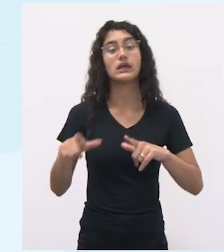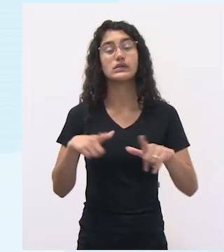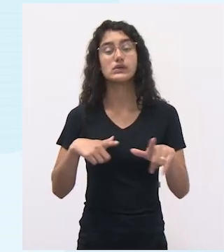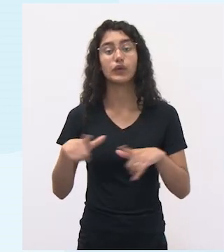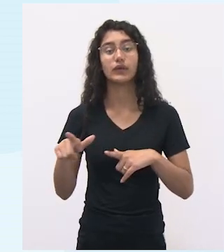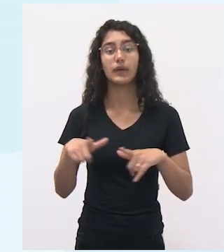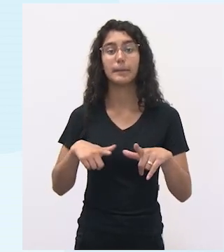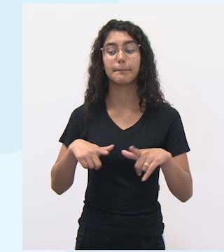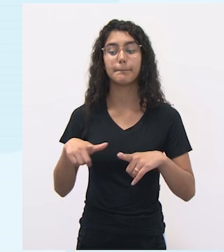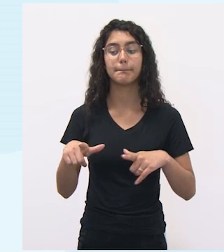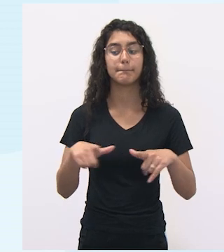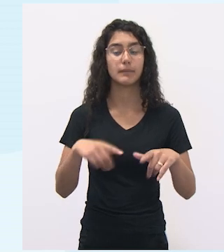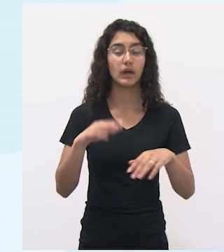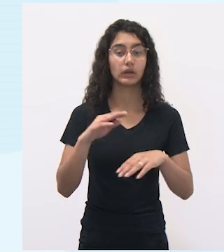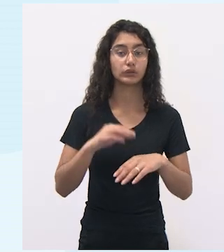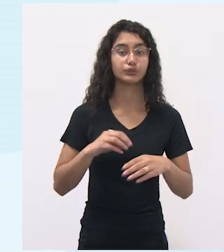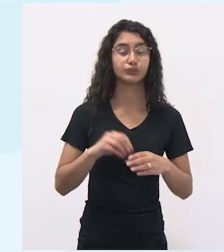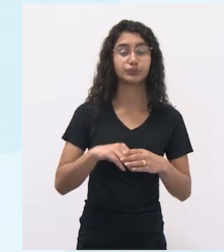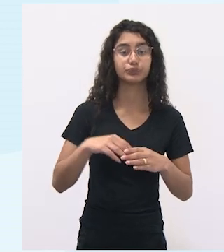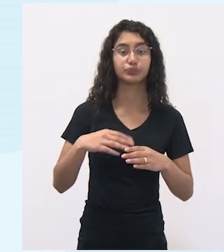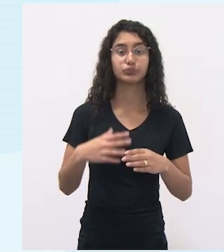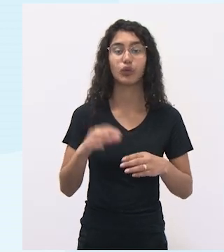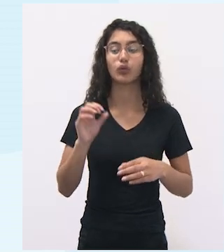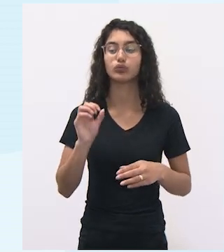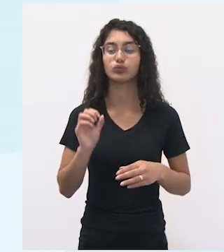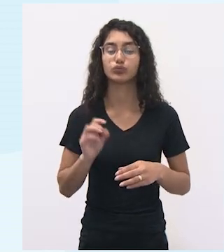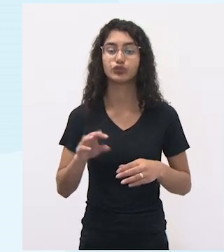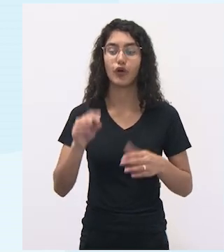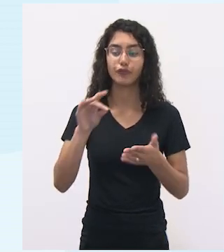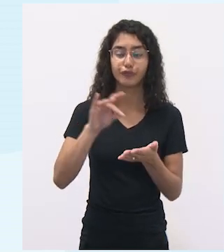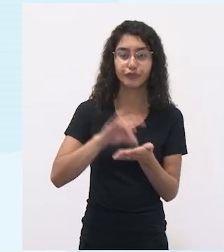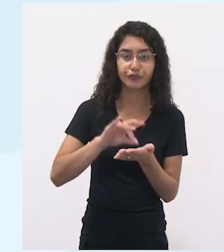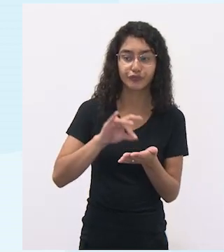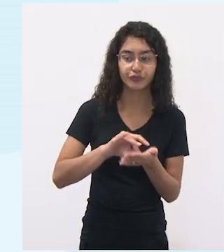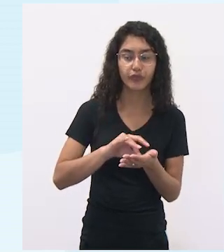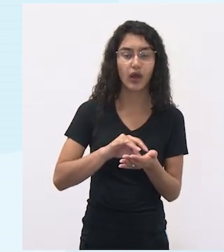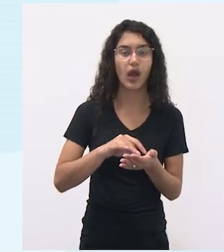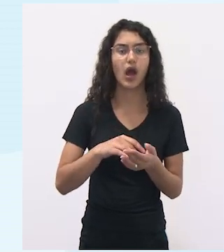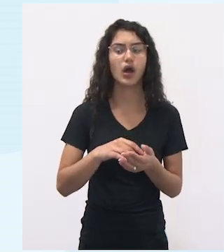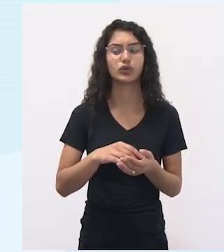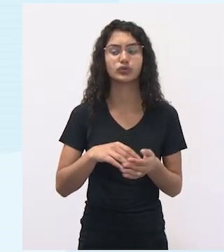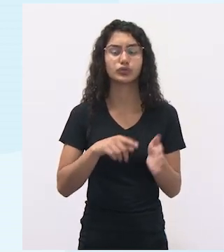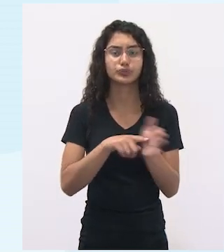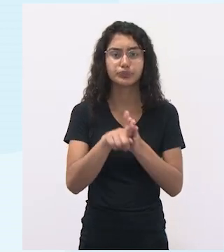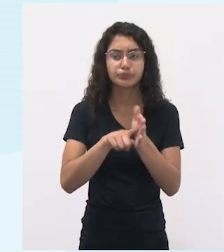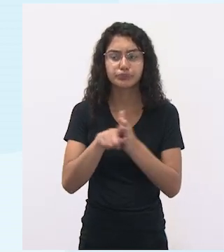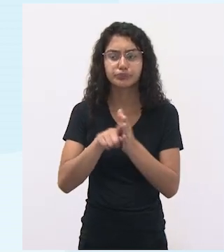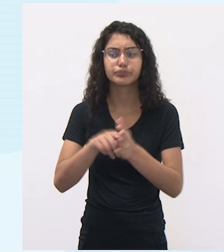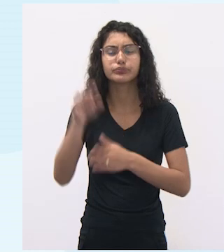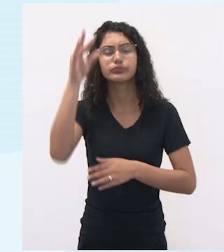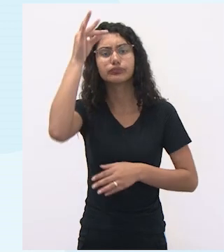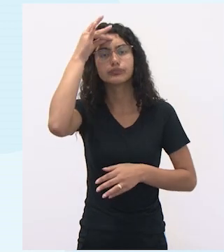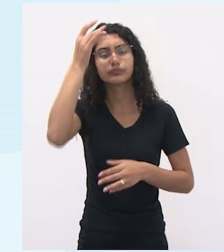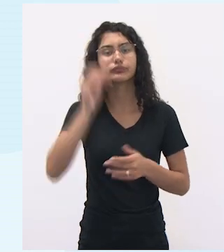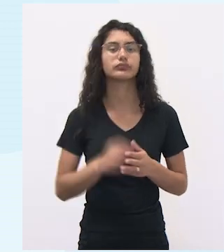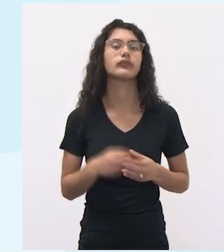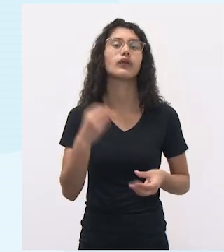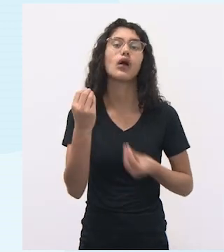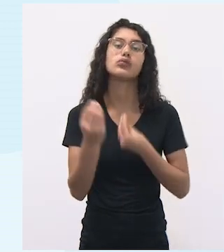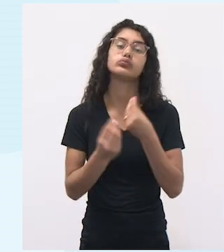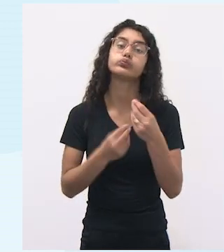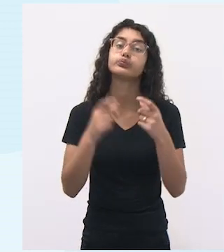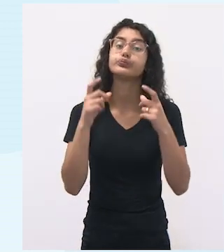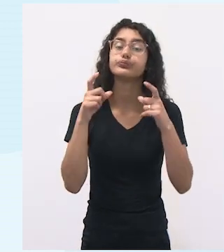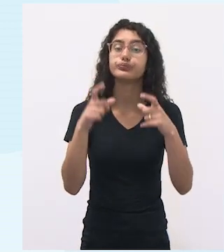que é factual, que é um conteúdo que traz só fatos, acontecimentos, dados, memorização, onde eu vou